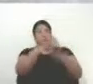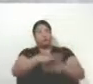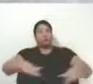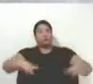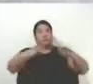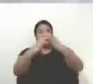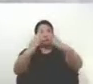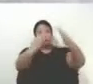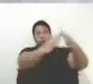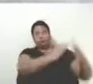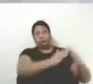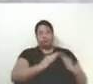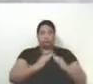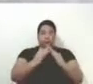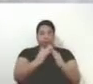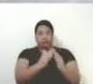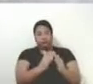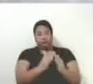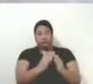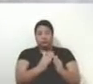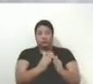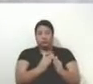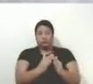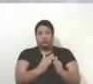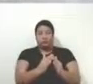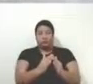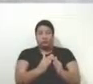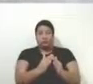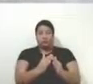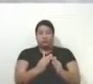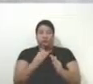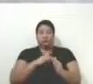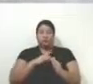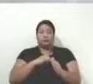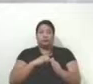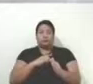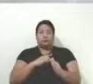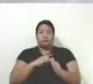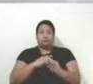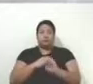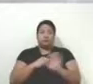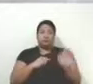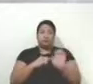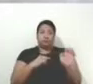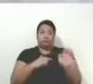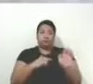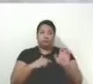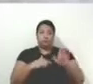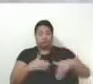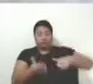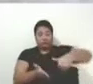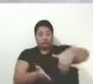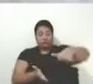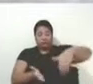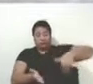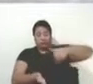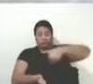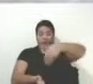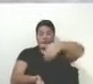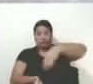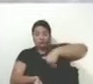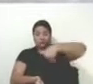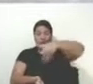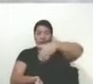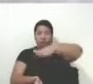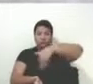Jardim Tropical, a faixa da mão esquerda é pintada, a pintura de solo de sinalização,